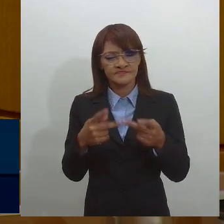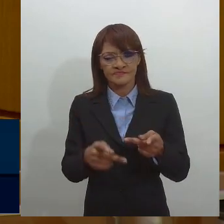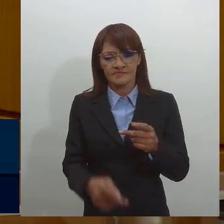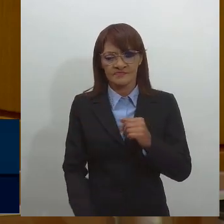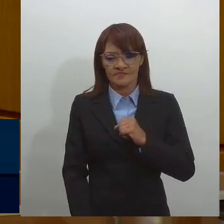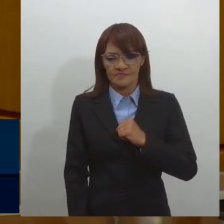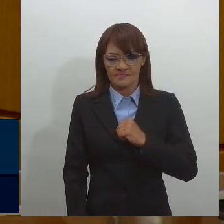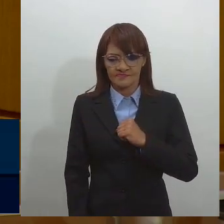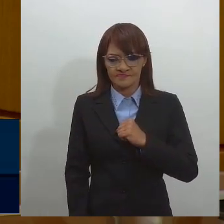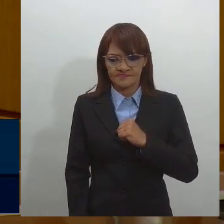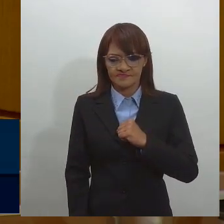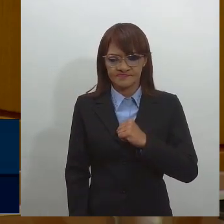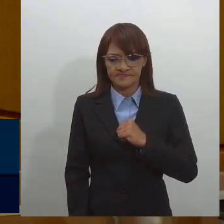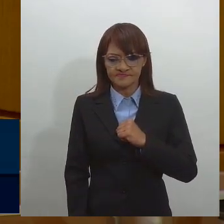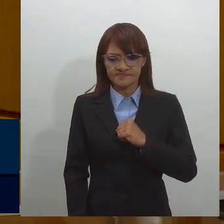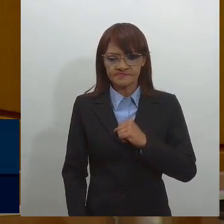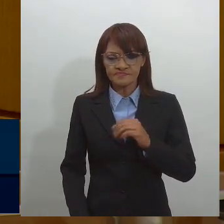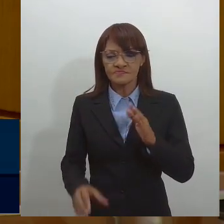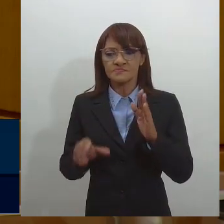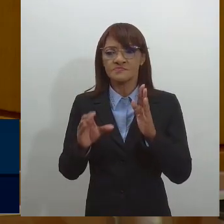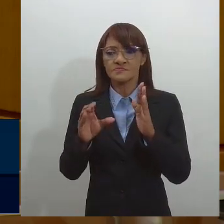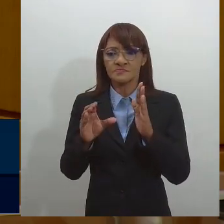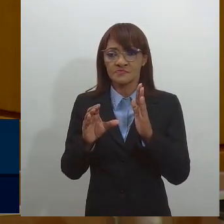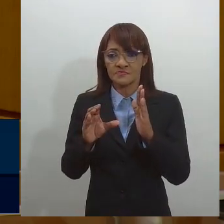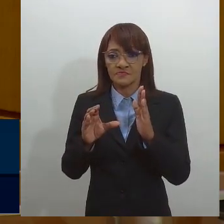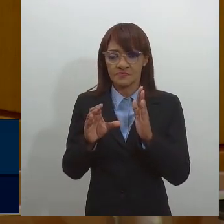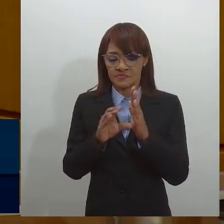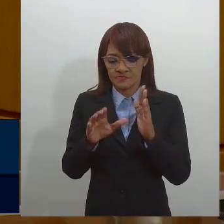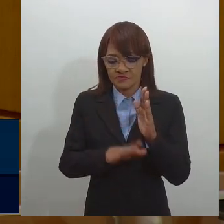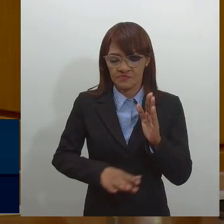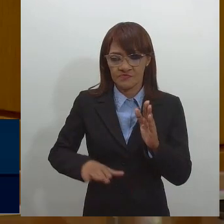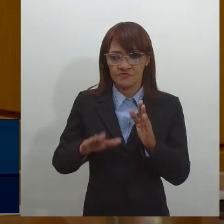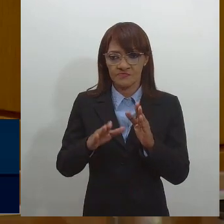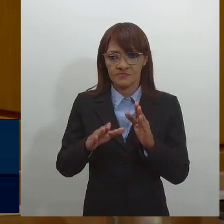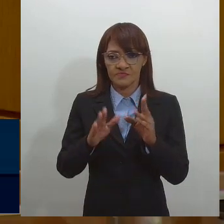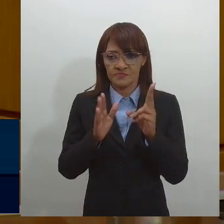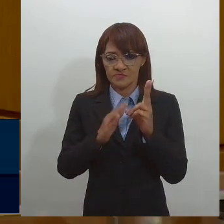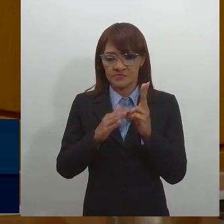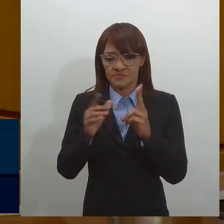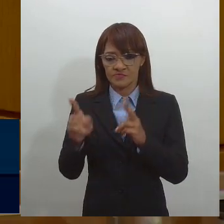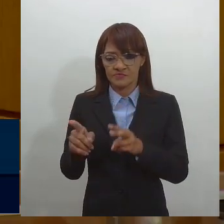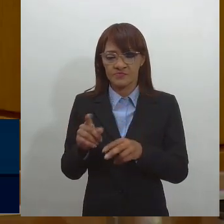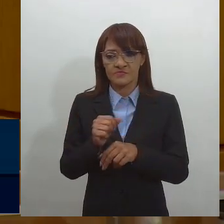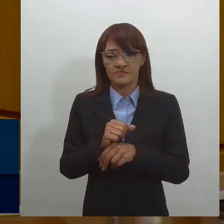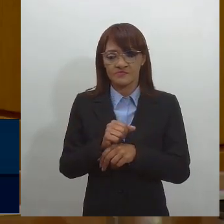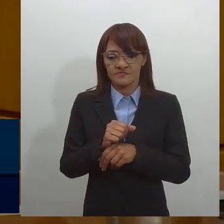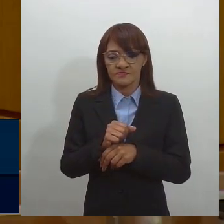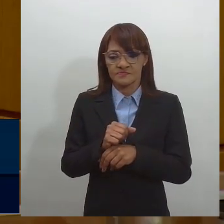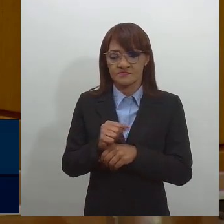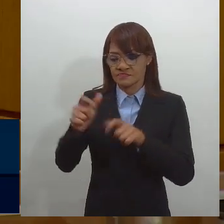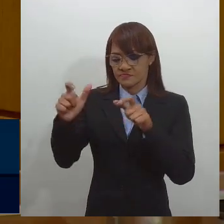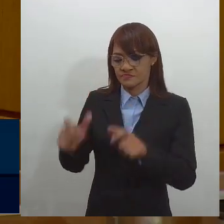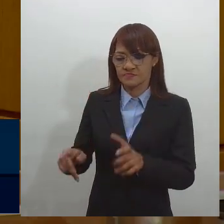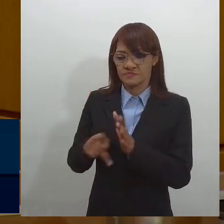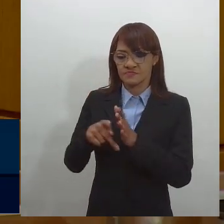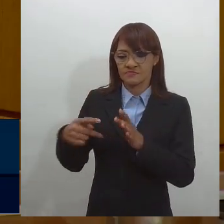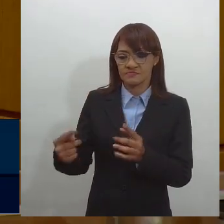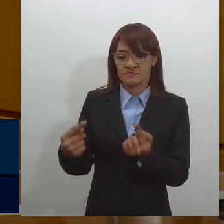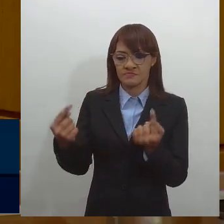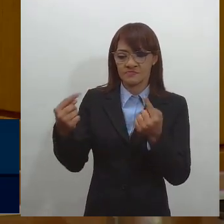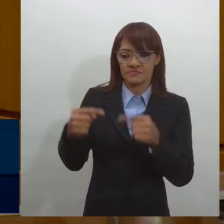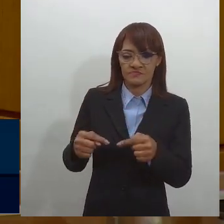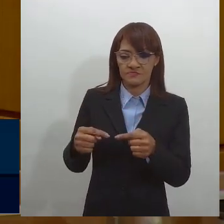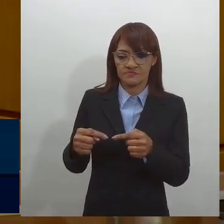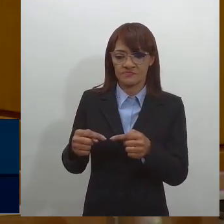que chegando lá na comunidade tem um aviso, né? Terra em disputa sem conflito,